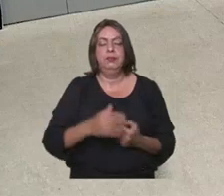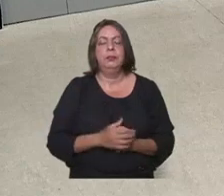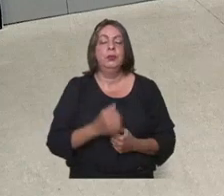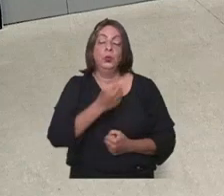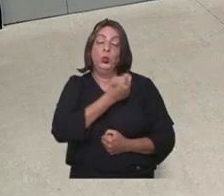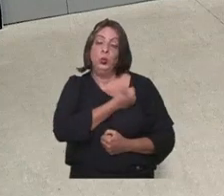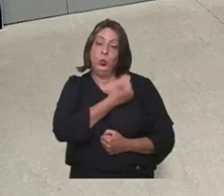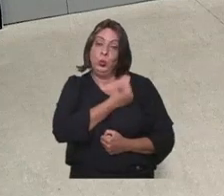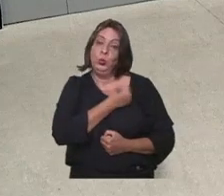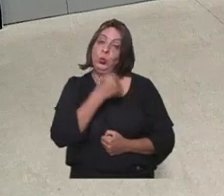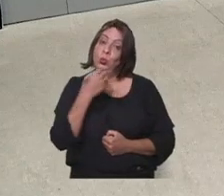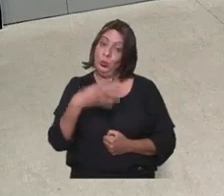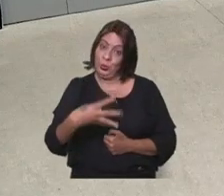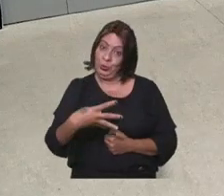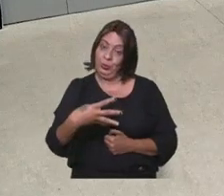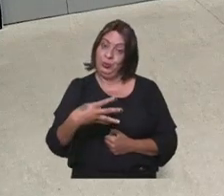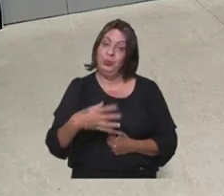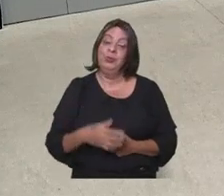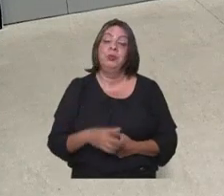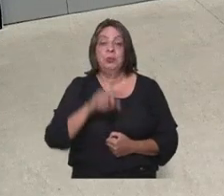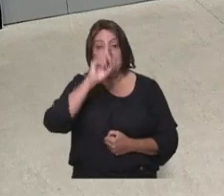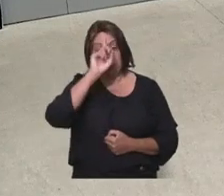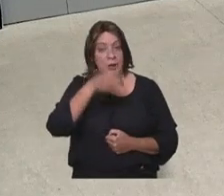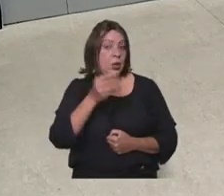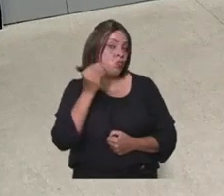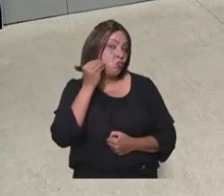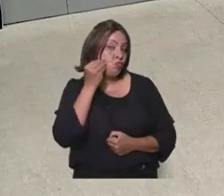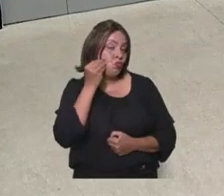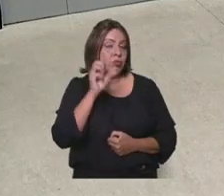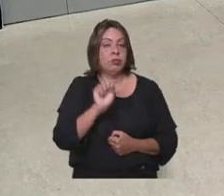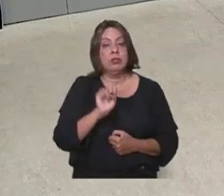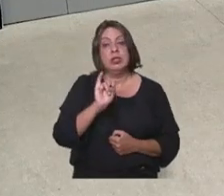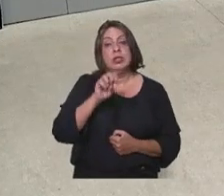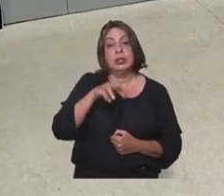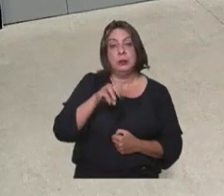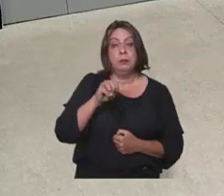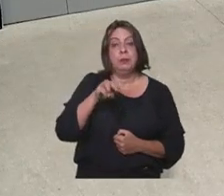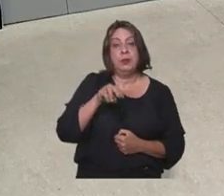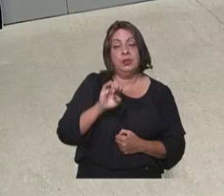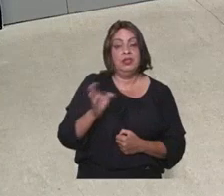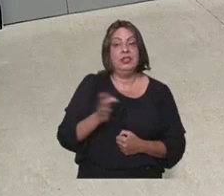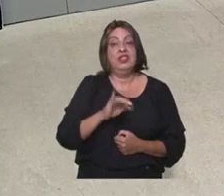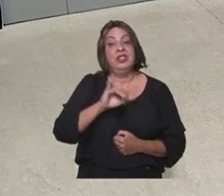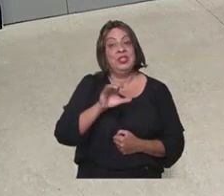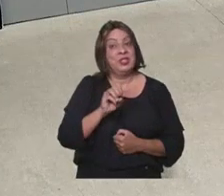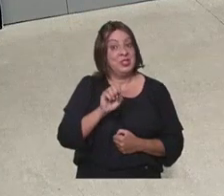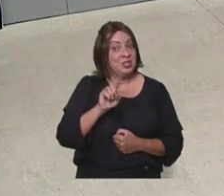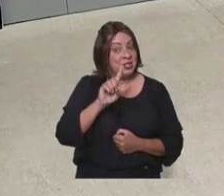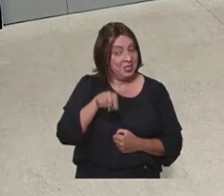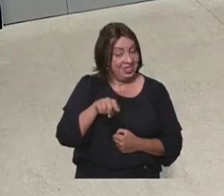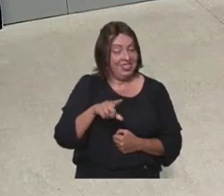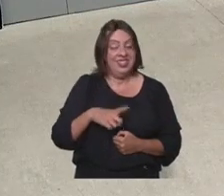número 4. Mandar um beijão para Simone Santana, José Souza, Rosemary. Olha aí o